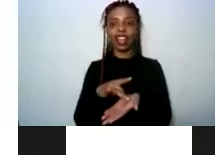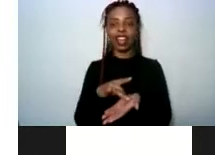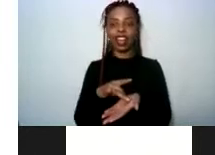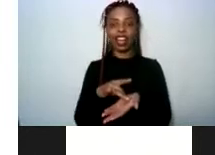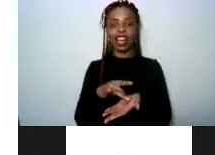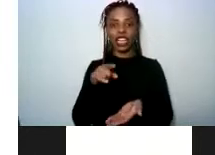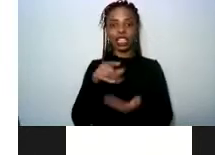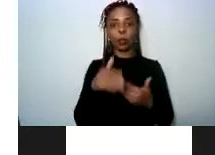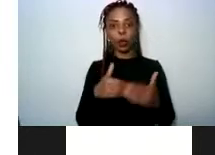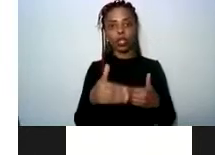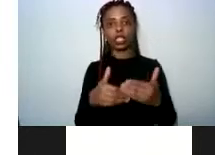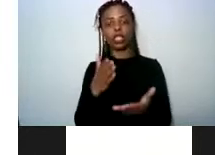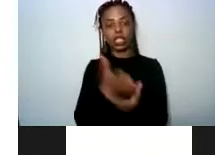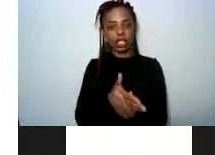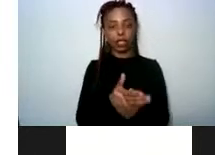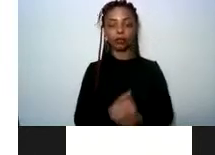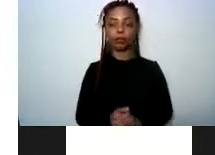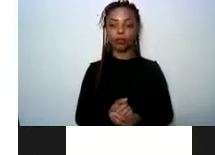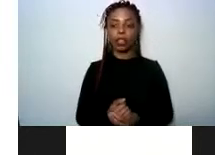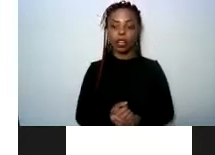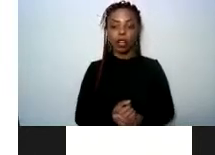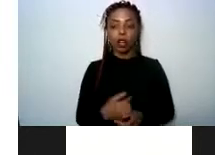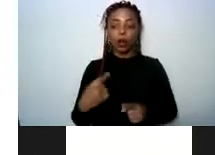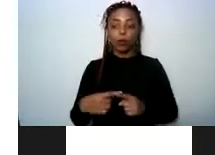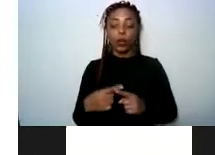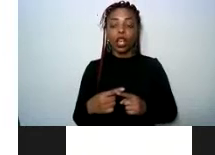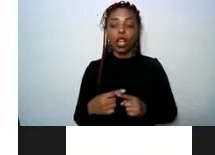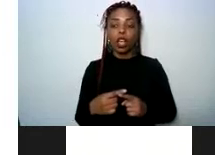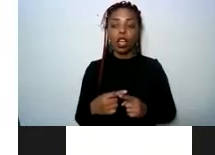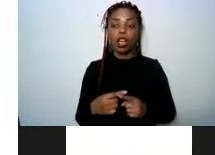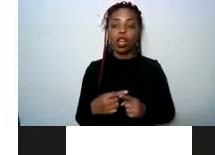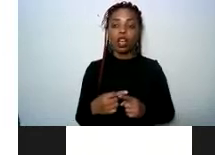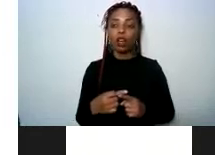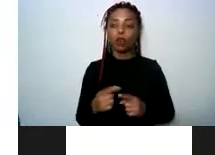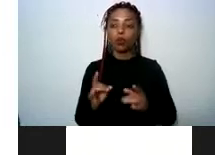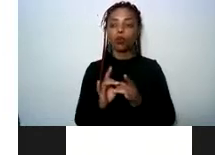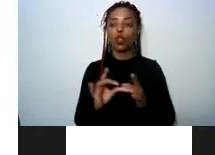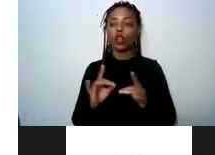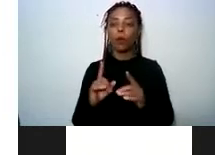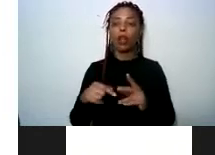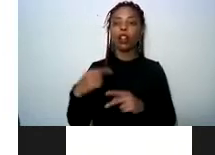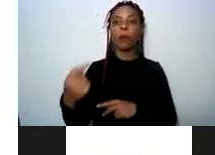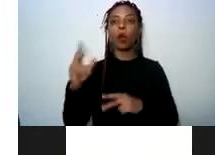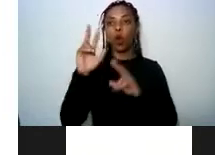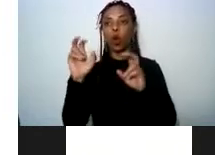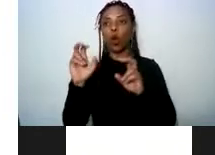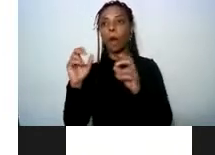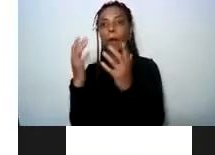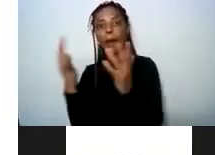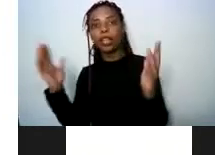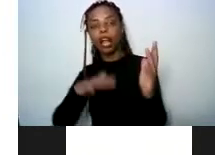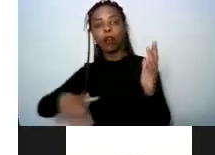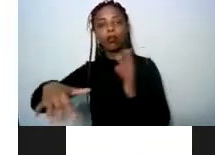processo enquanto não deixam para segundo segundo ponto a questão paisagística urbanística mais inserem então